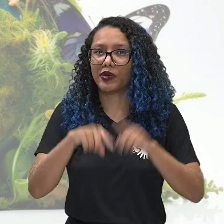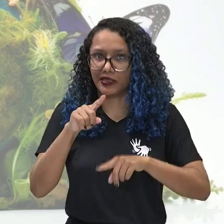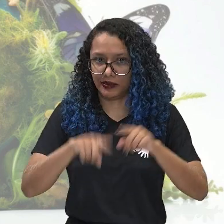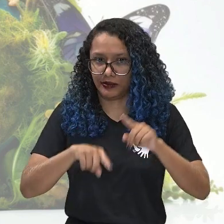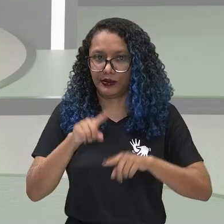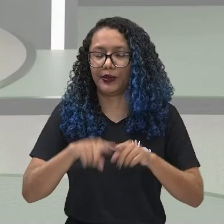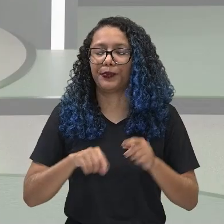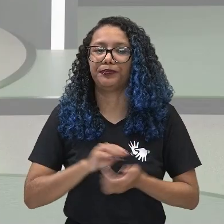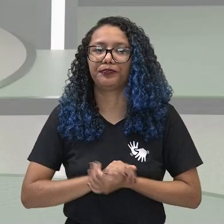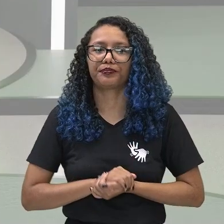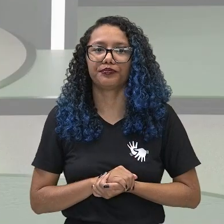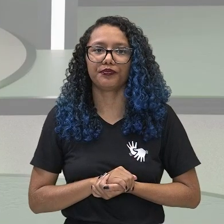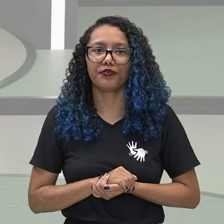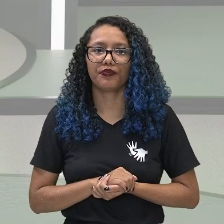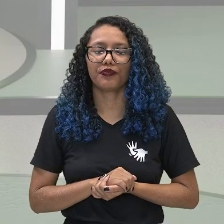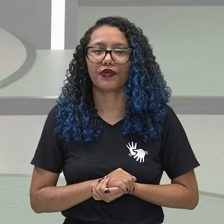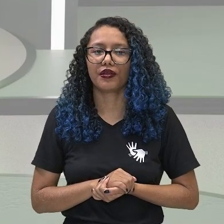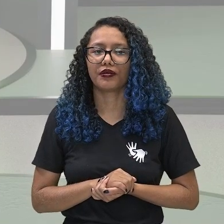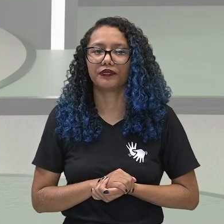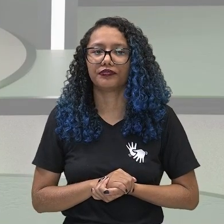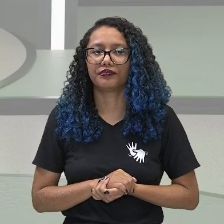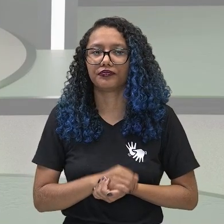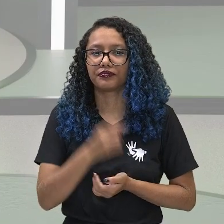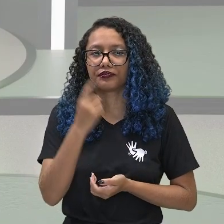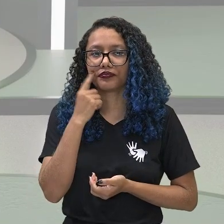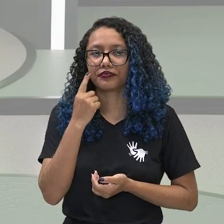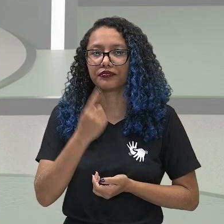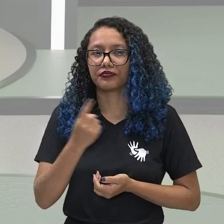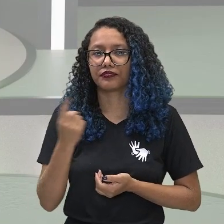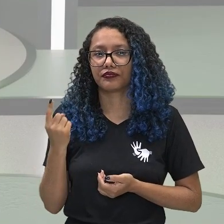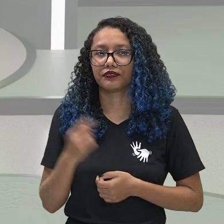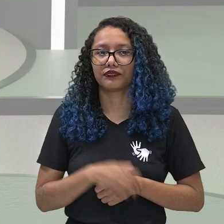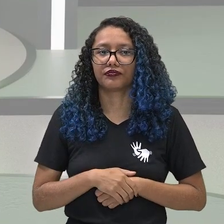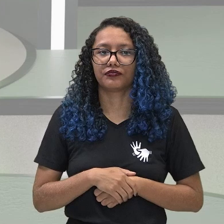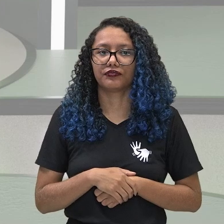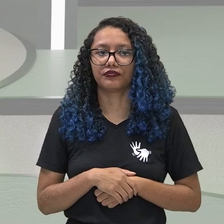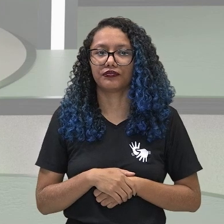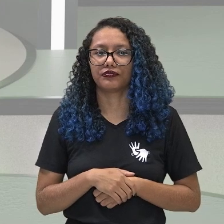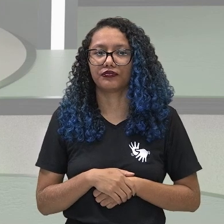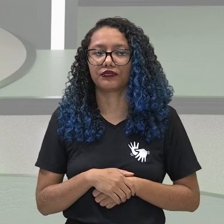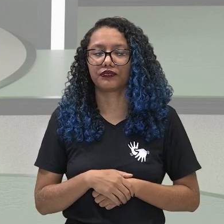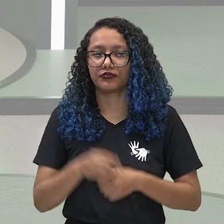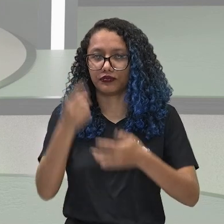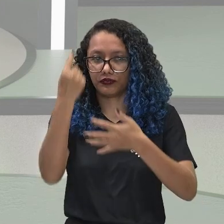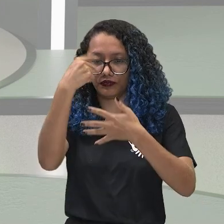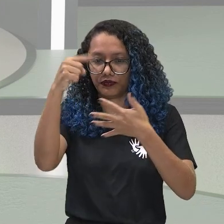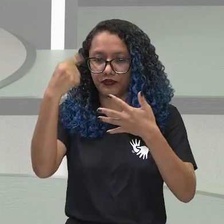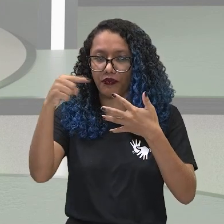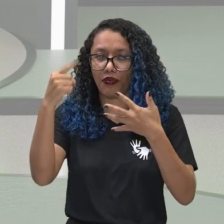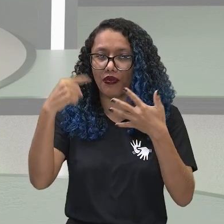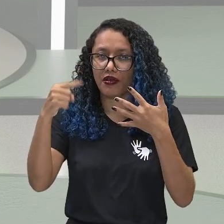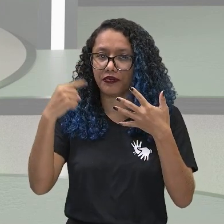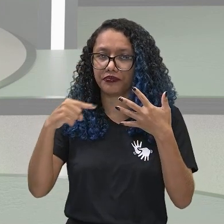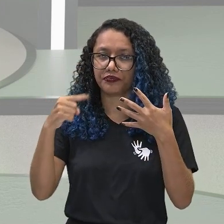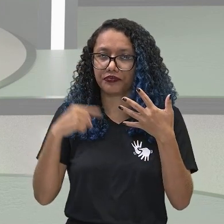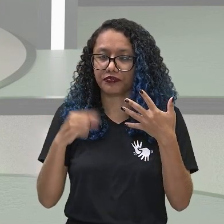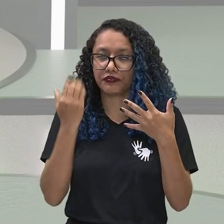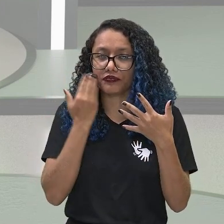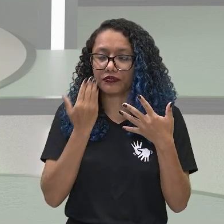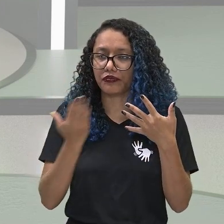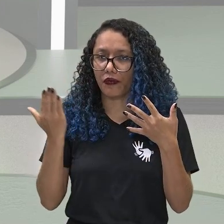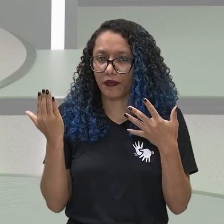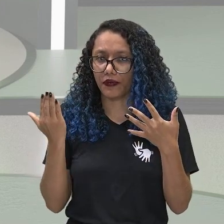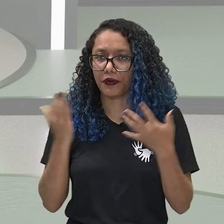Nós temos ali os tipos de matéria, ó. Elementos, compostos, soluções, colóides